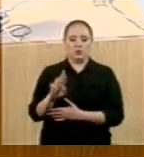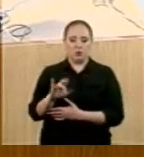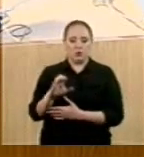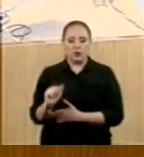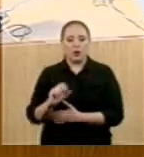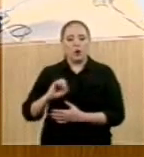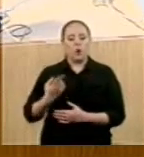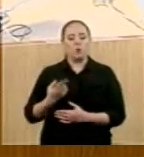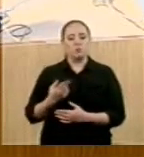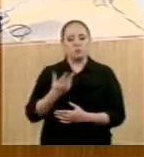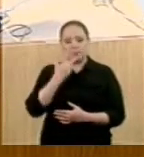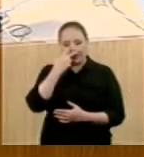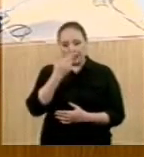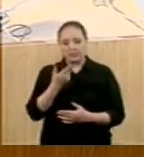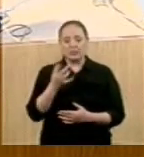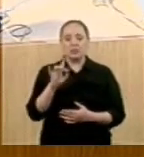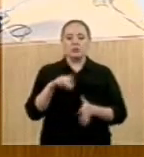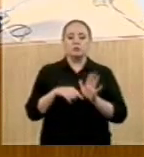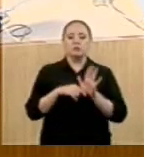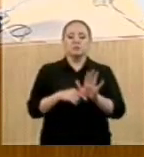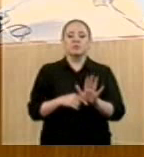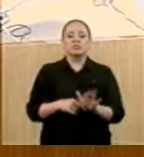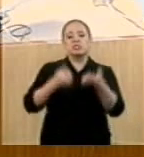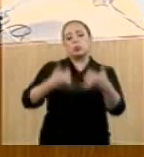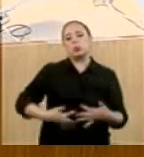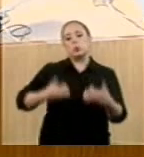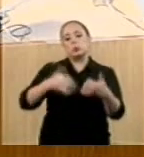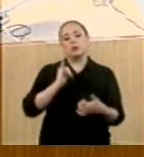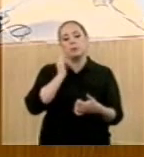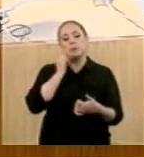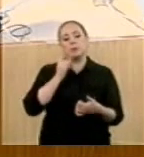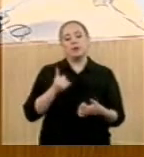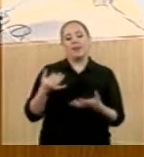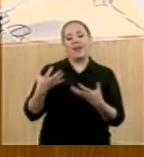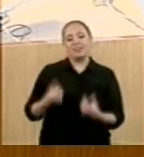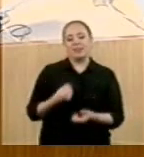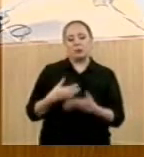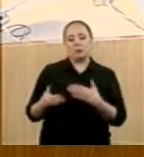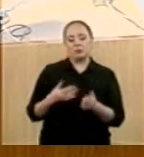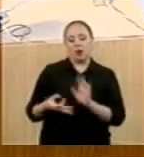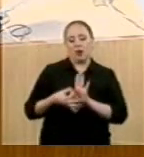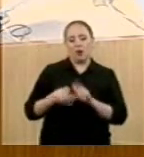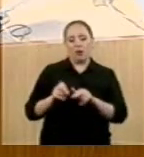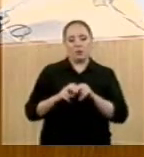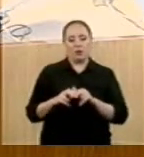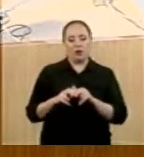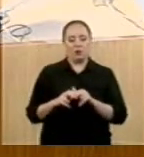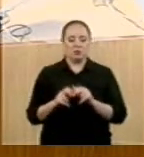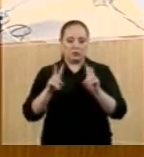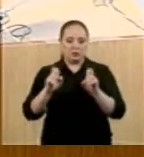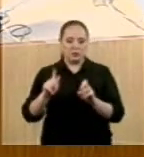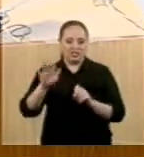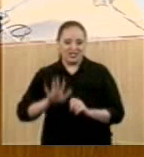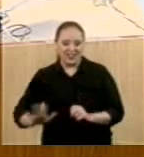como um grande guarda-chuva discursivo, acolhedor de qualquer argumento em razão da sua amplitude